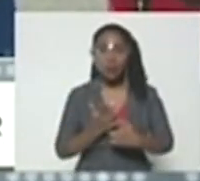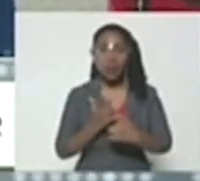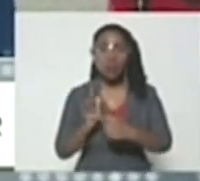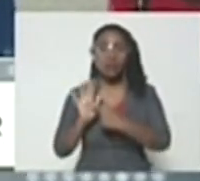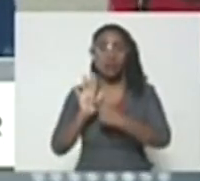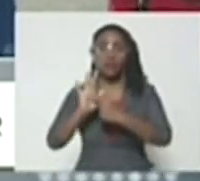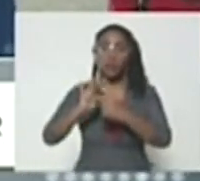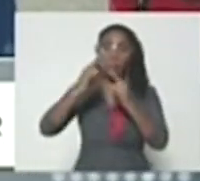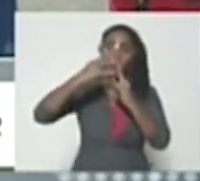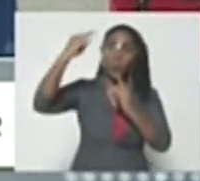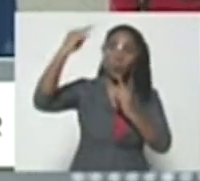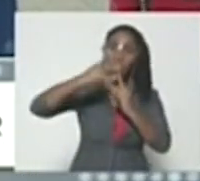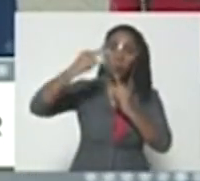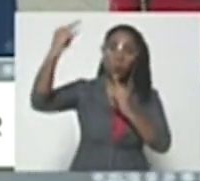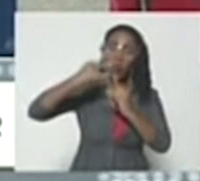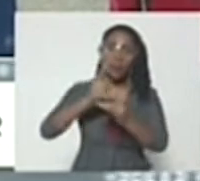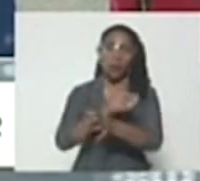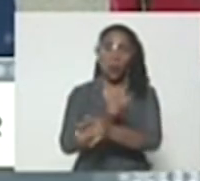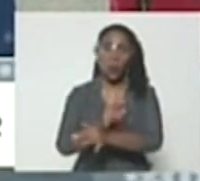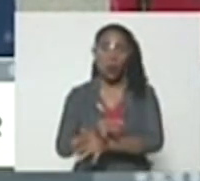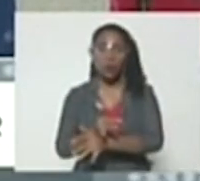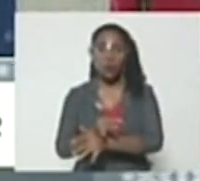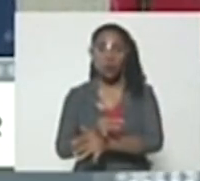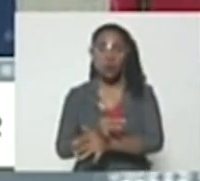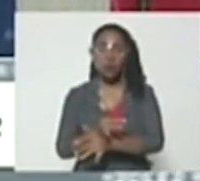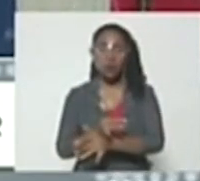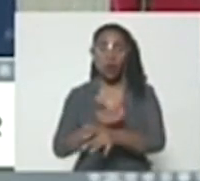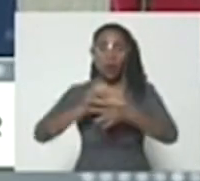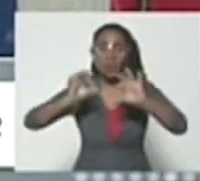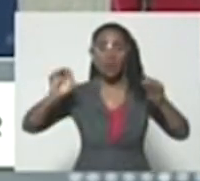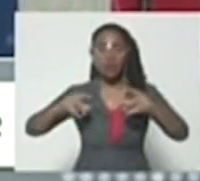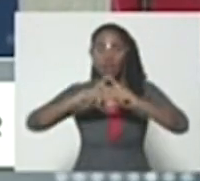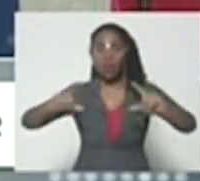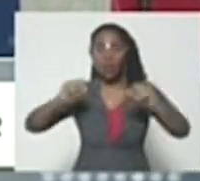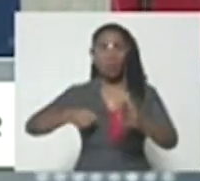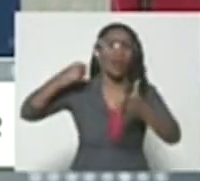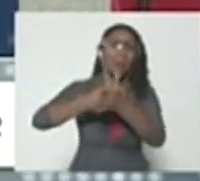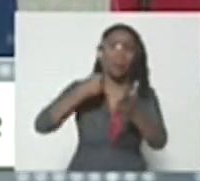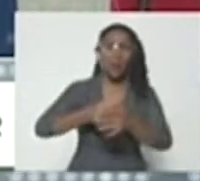Venezuela, que enfrenta uma grave crise econômica, terá uma delegação de 43 atletas.